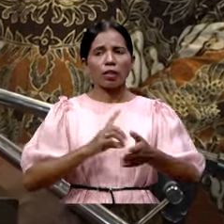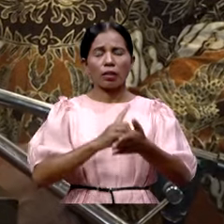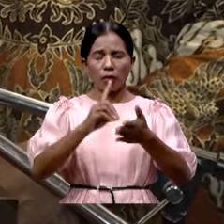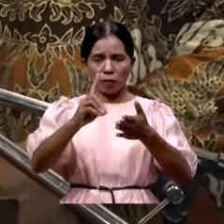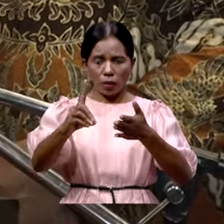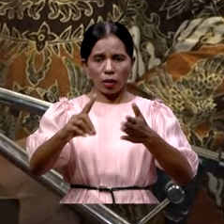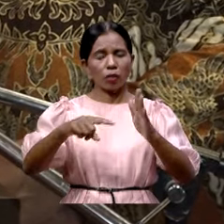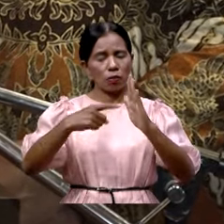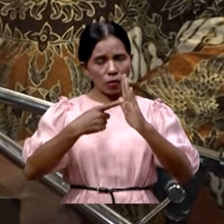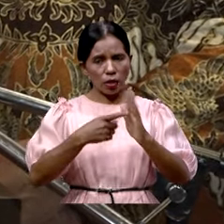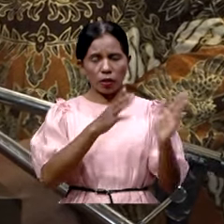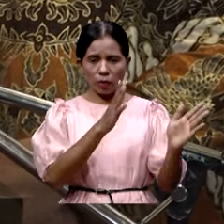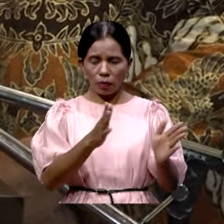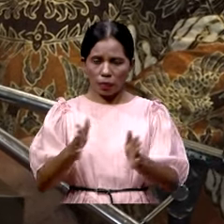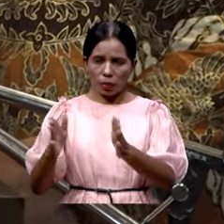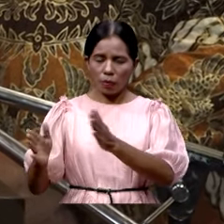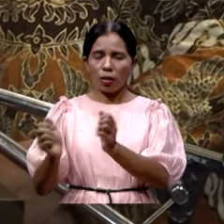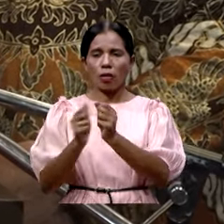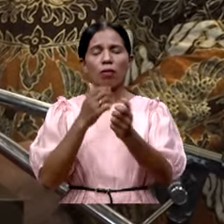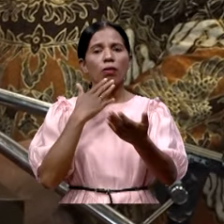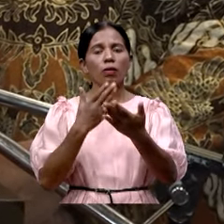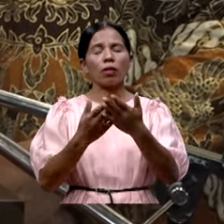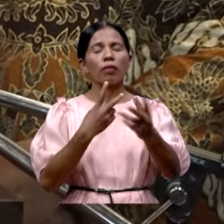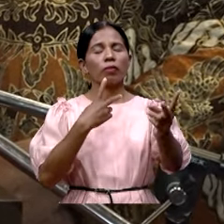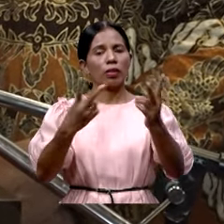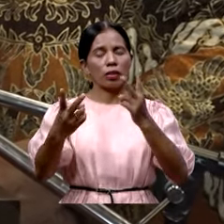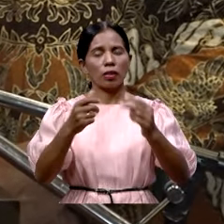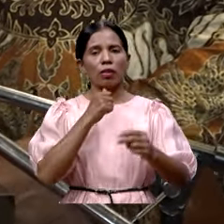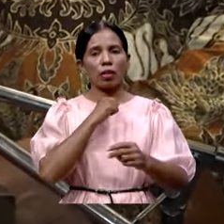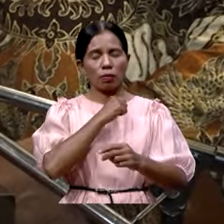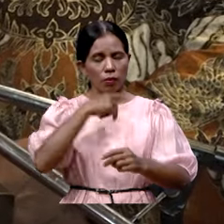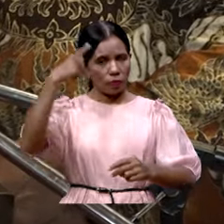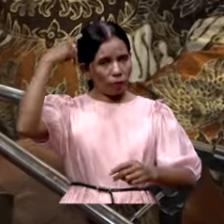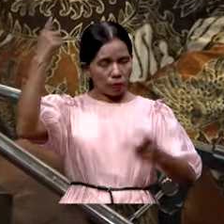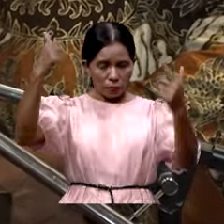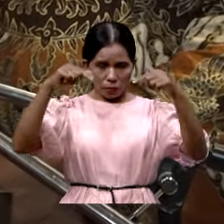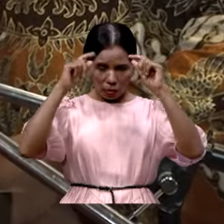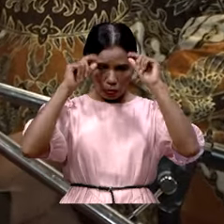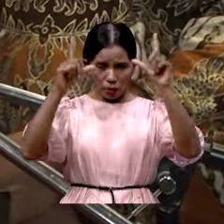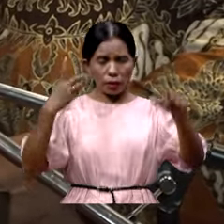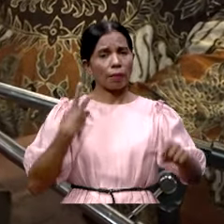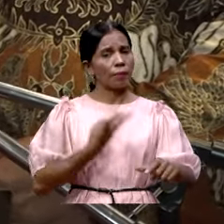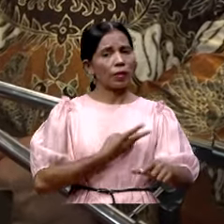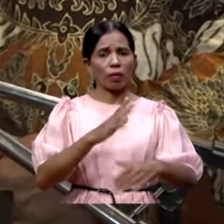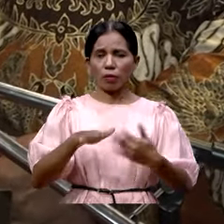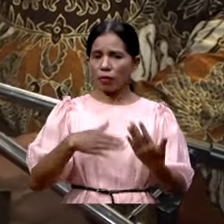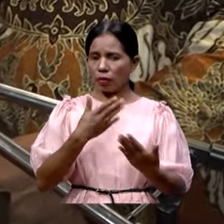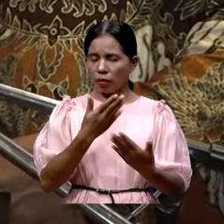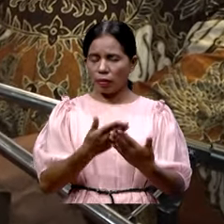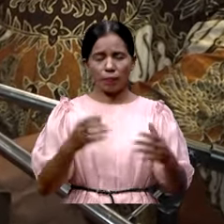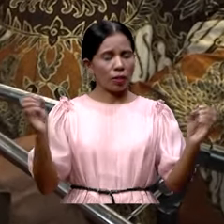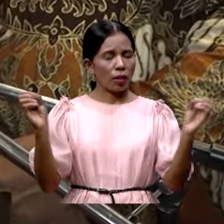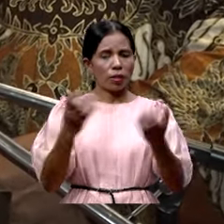Antiona, ato prepara de dia que visita Sua Santidade, Papa Francisco. E Rototo, Laia